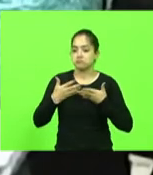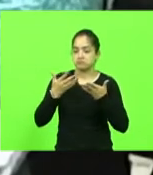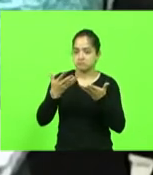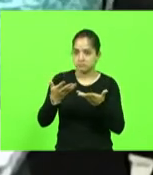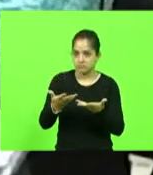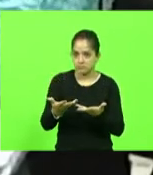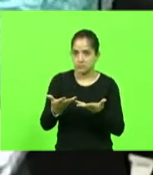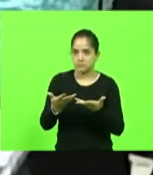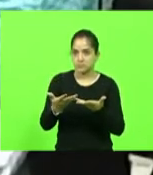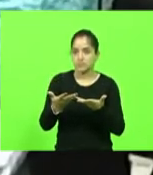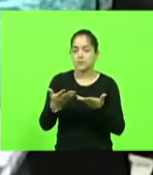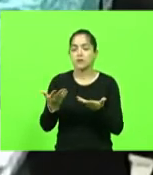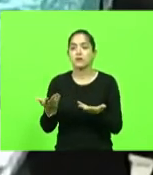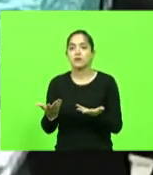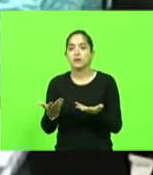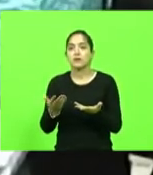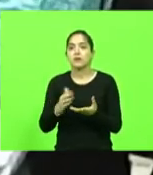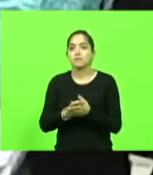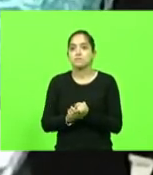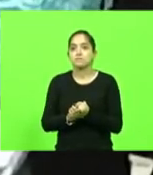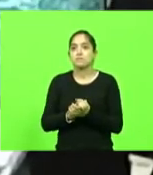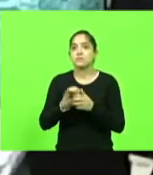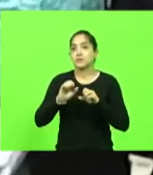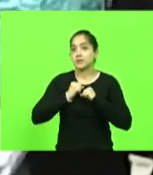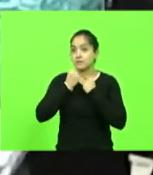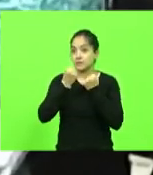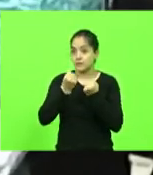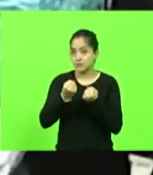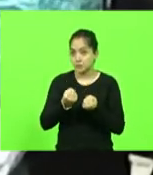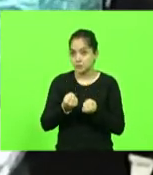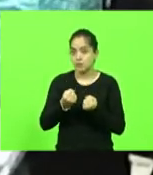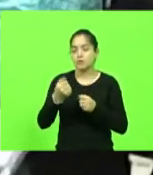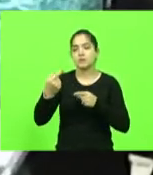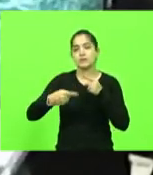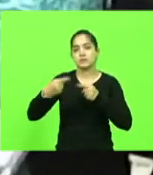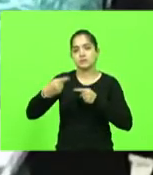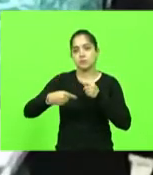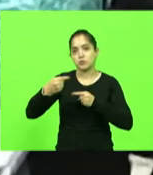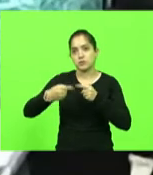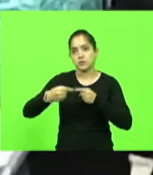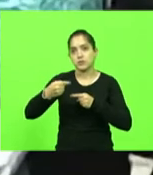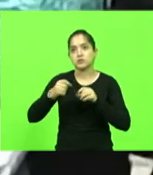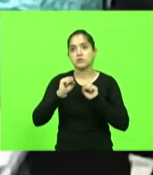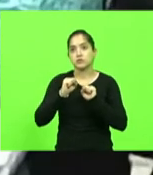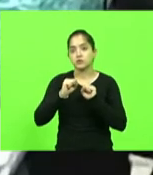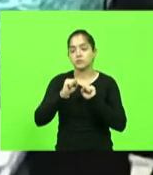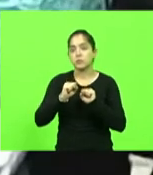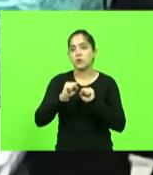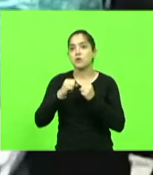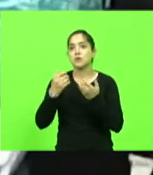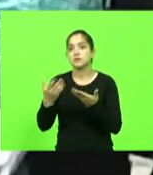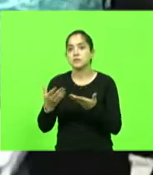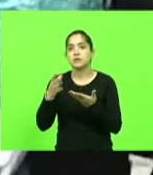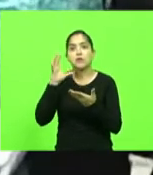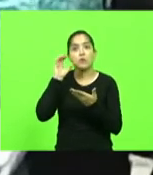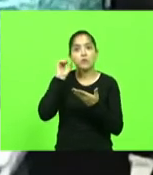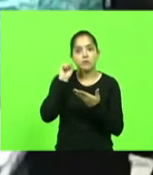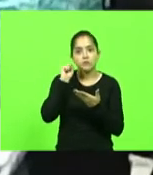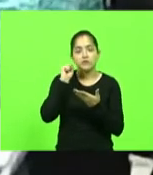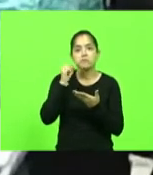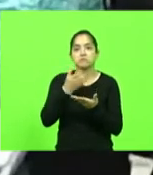enquanto técnica, defensora dessa política, que a gente possa, então, fazer, ouvir, né, os